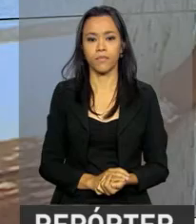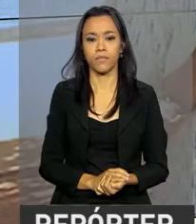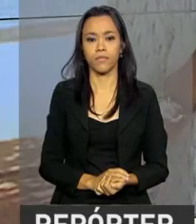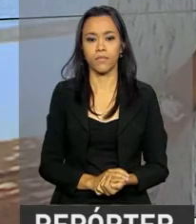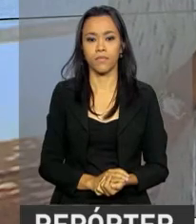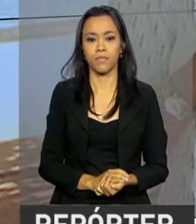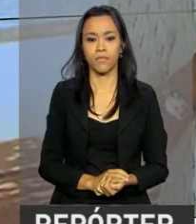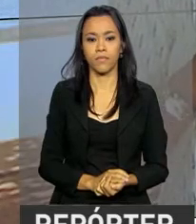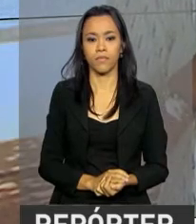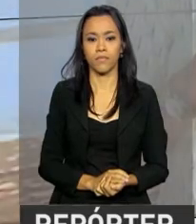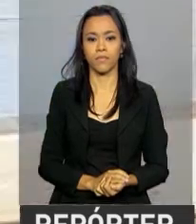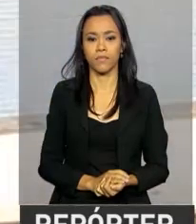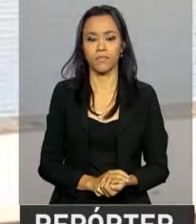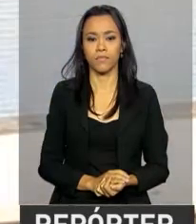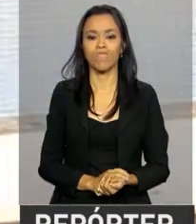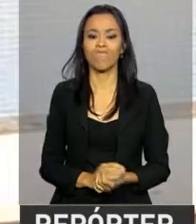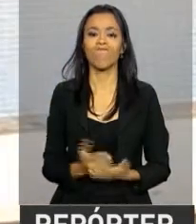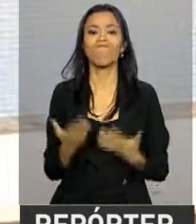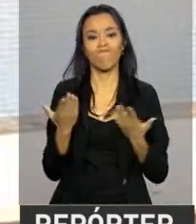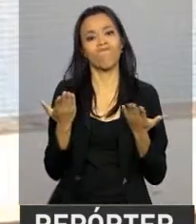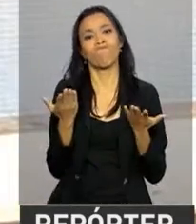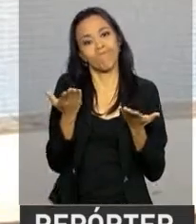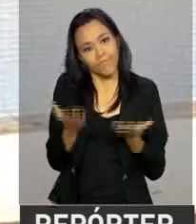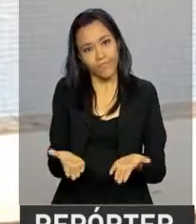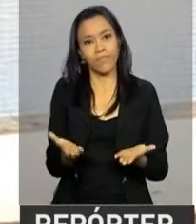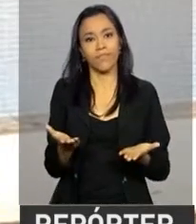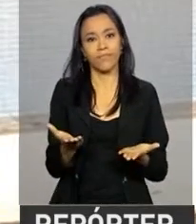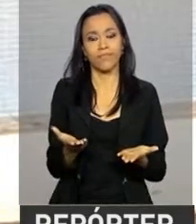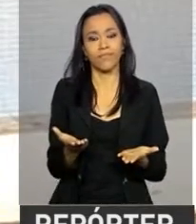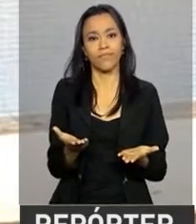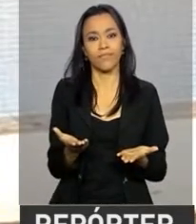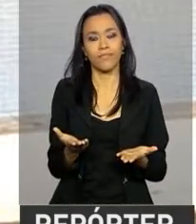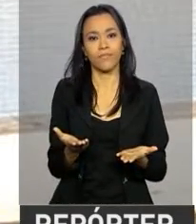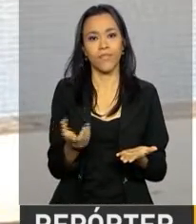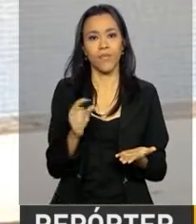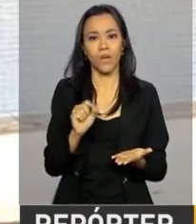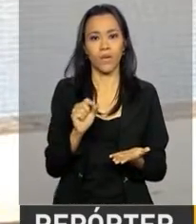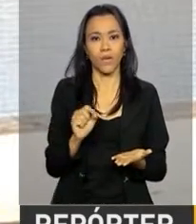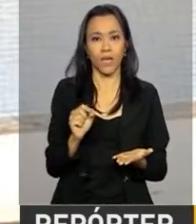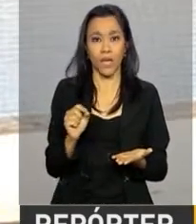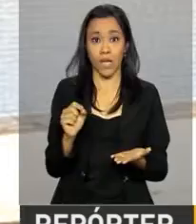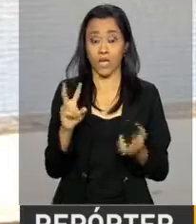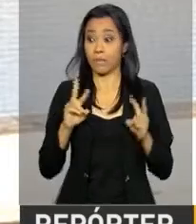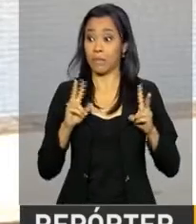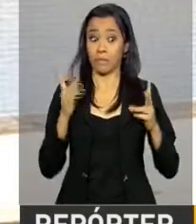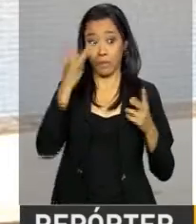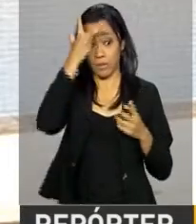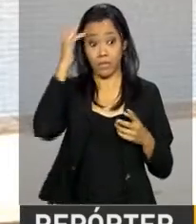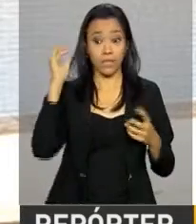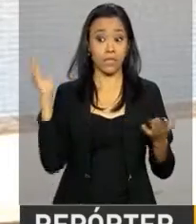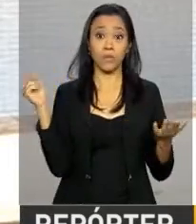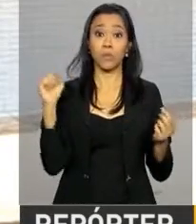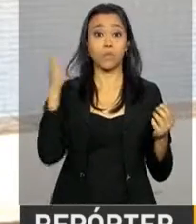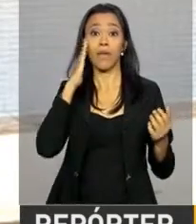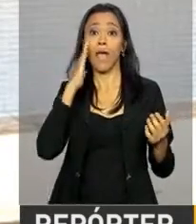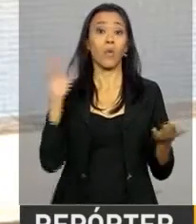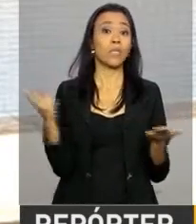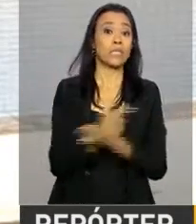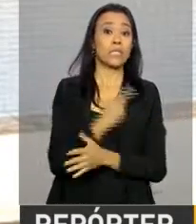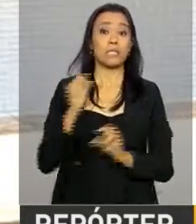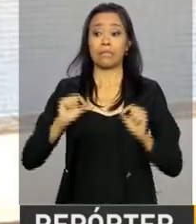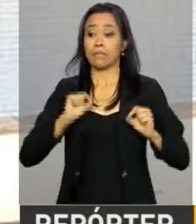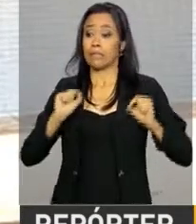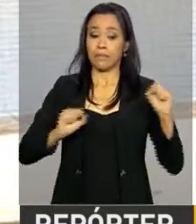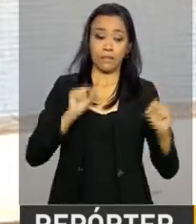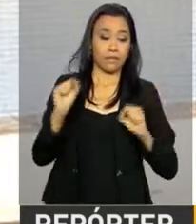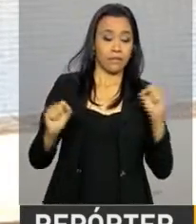olha leandro é isso mesmo uma grande espírito é uma grande expectativa em torno dessa questão mais de